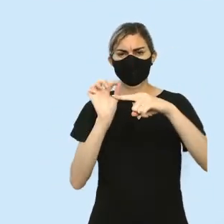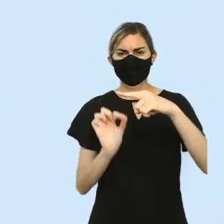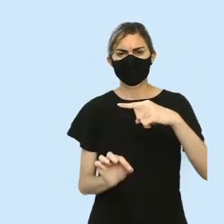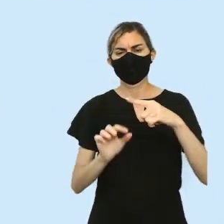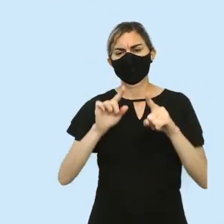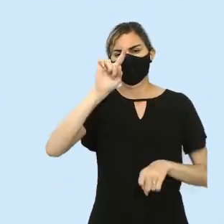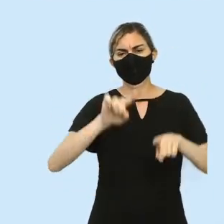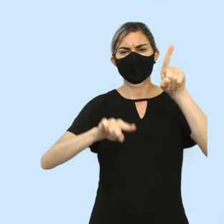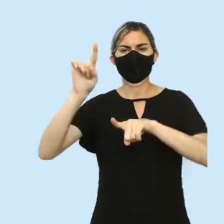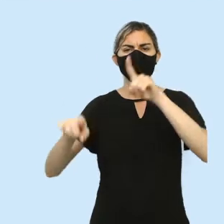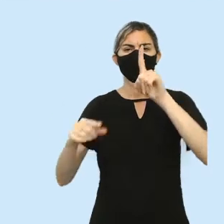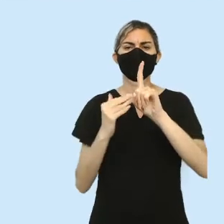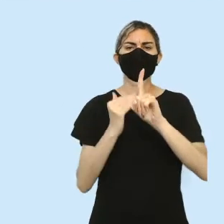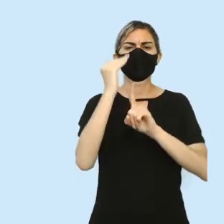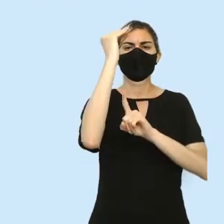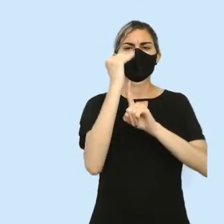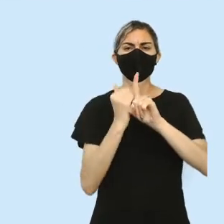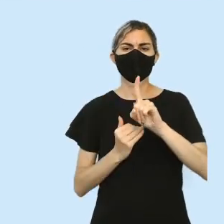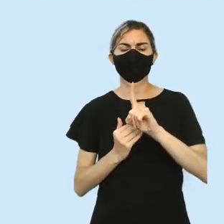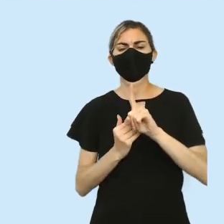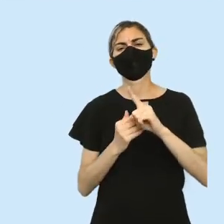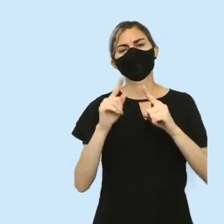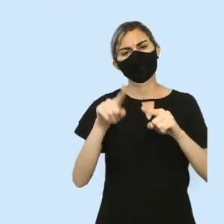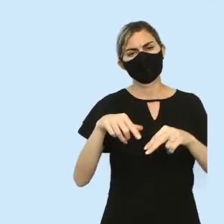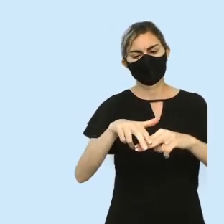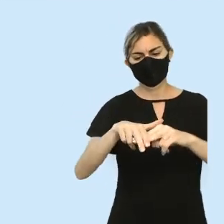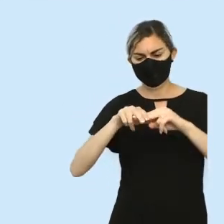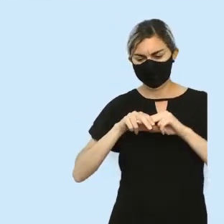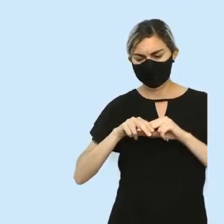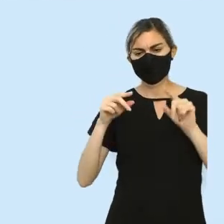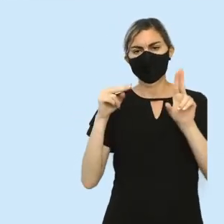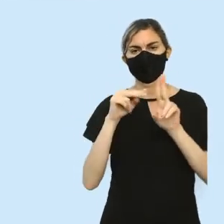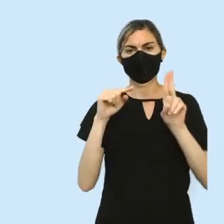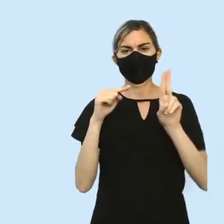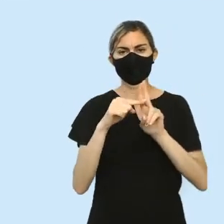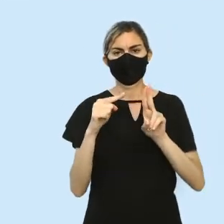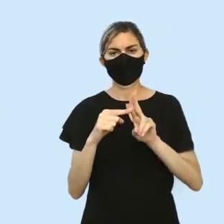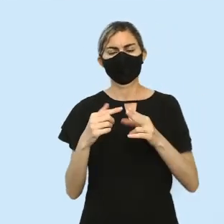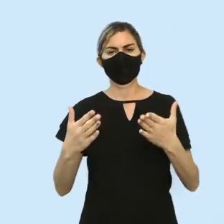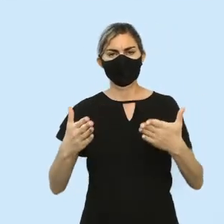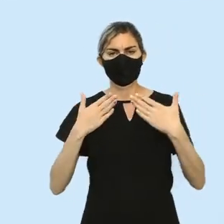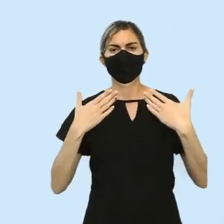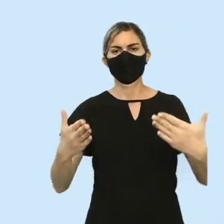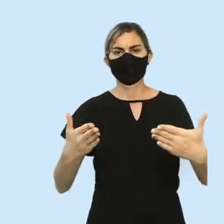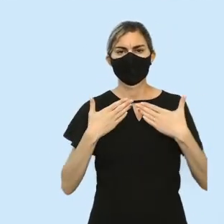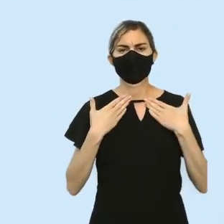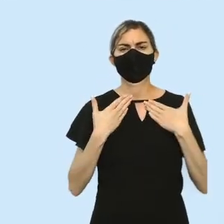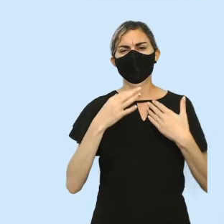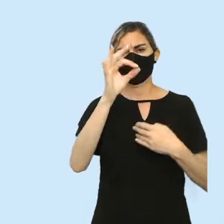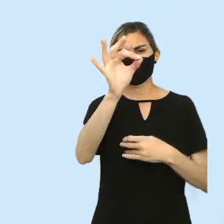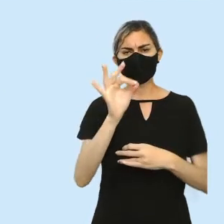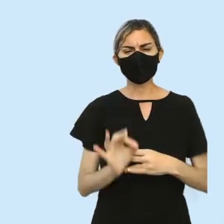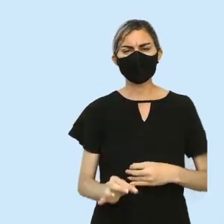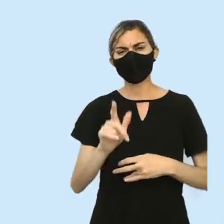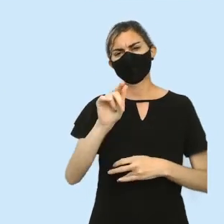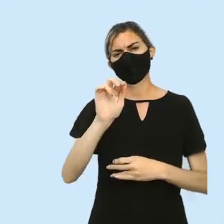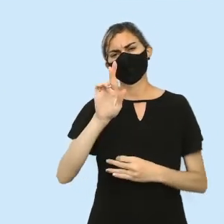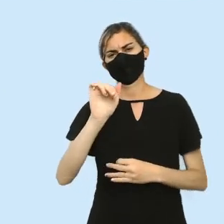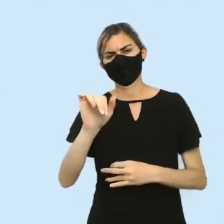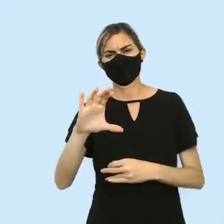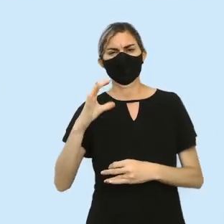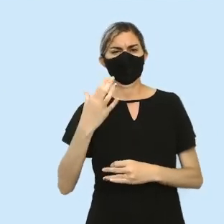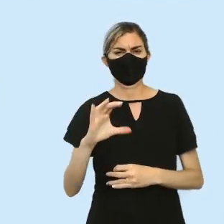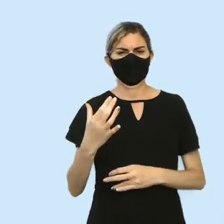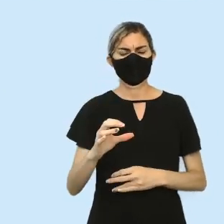pela variação da temperatura. É por isso que a unidade é caloria por grau